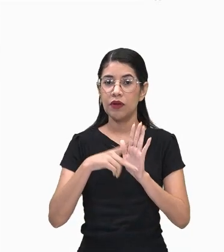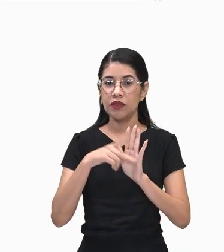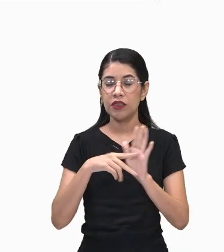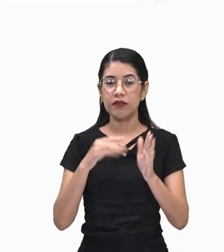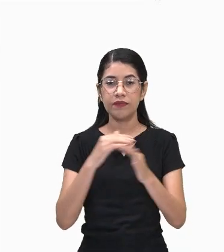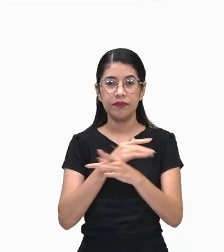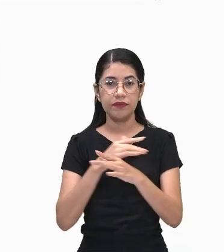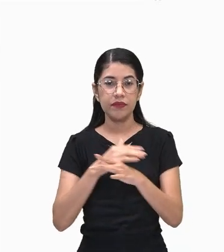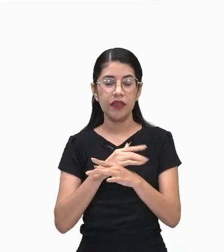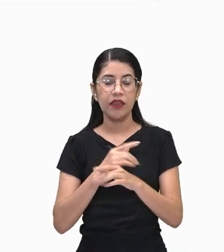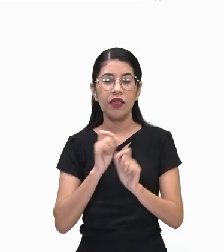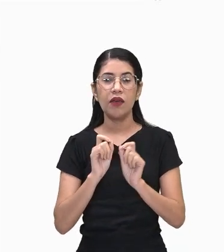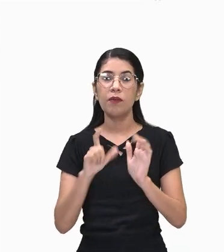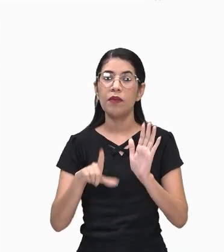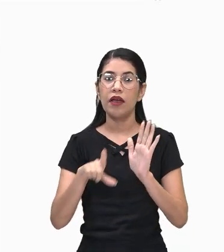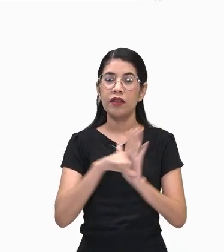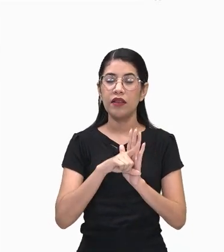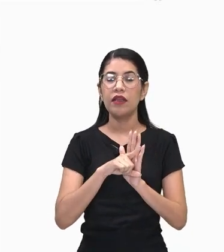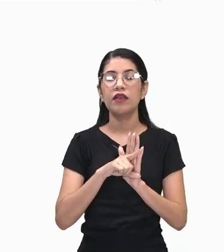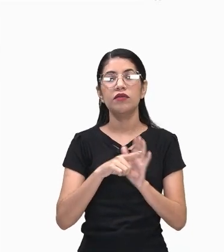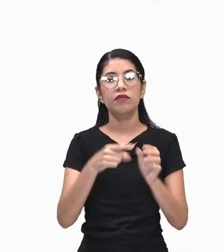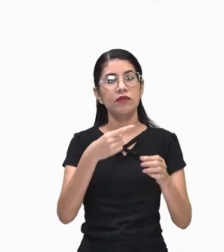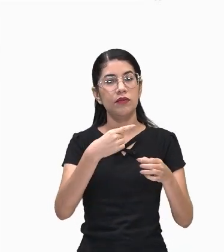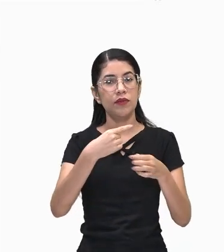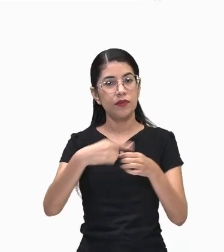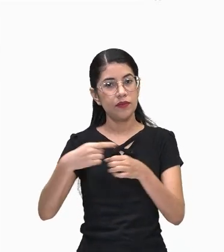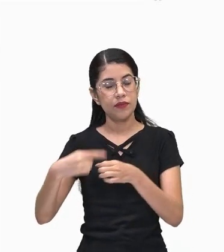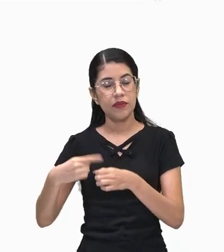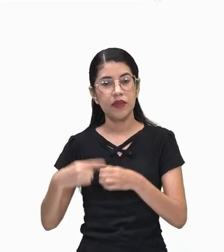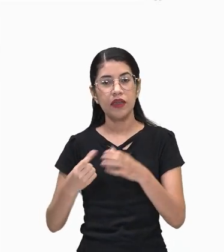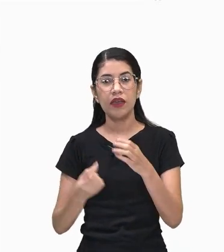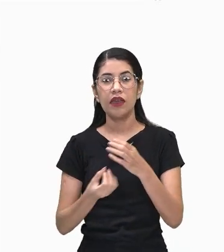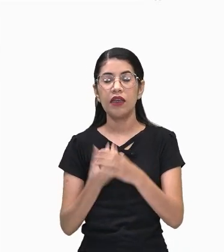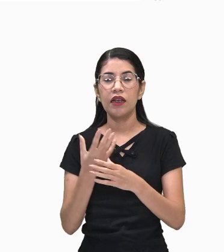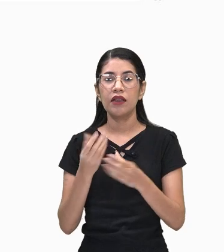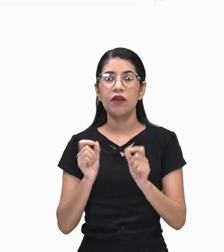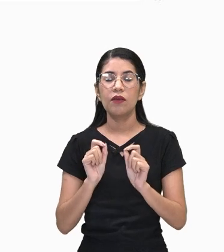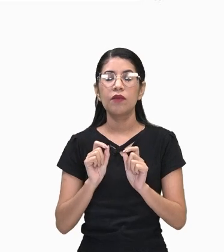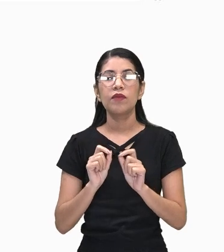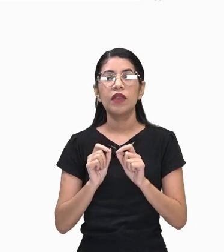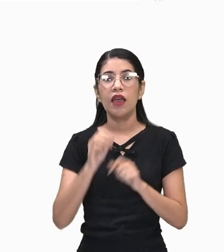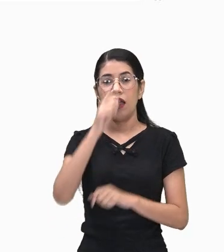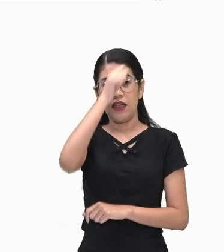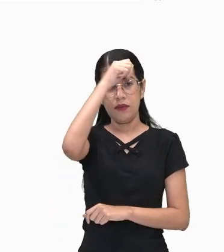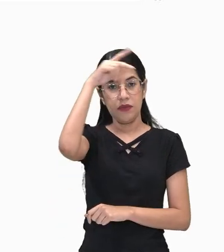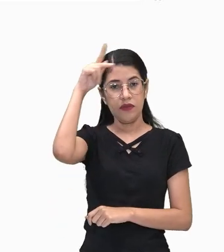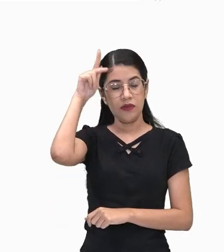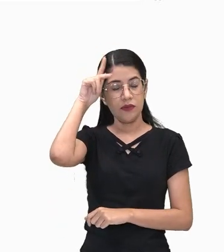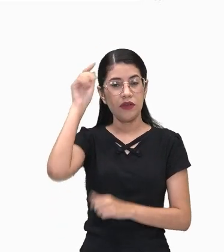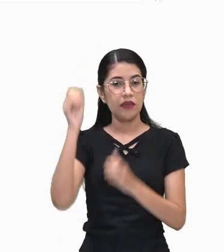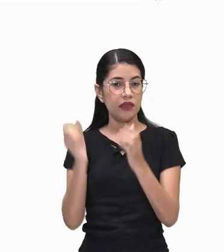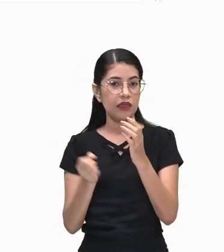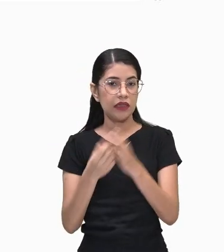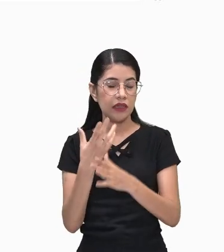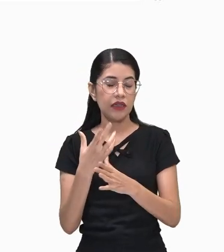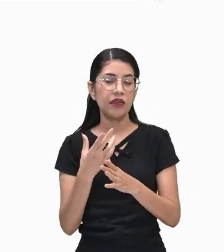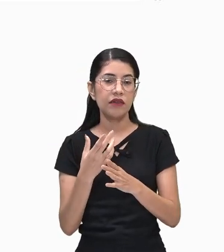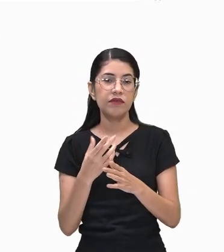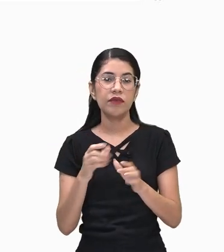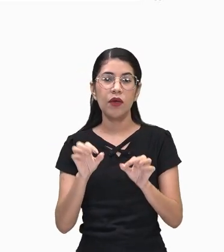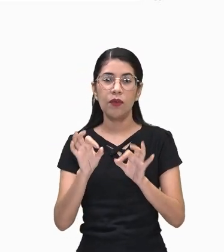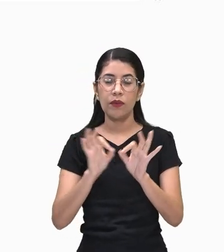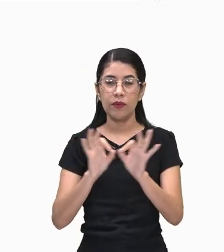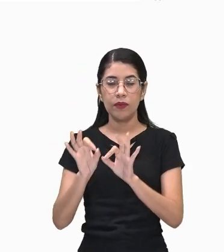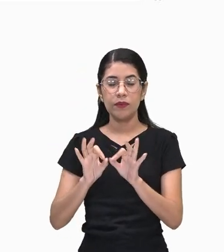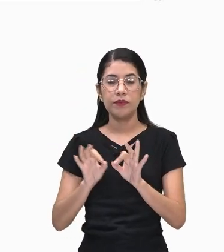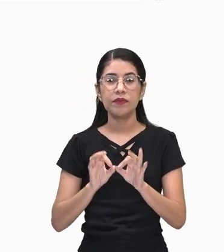ele é uma lei municipal que é elaborada pela prefeitura das cidades, né? Com a